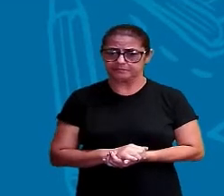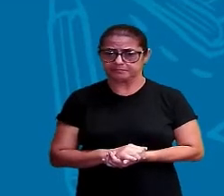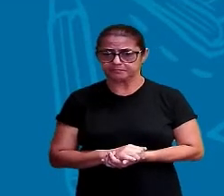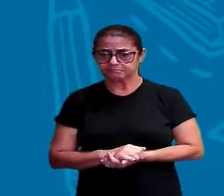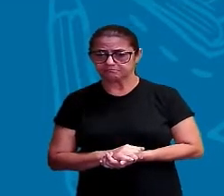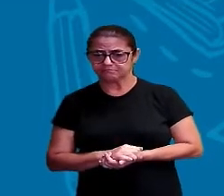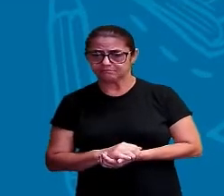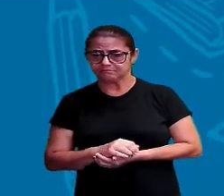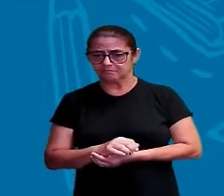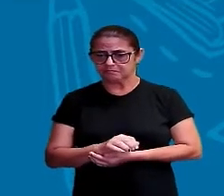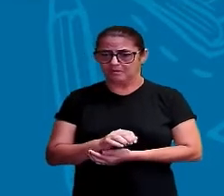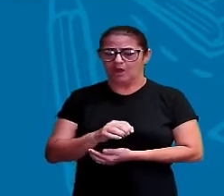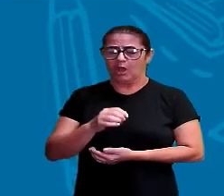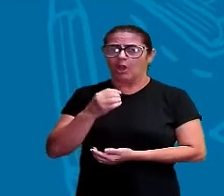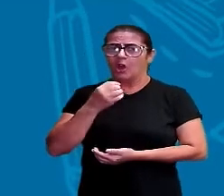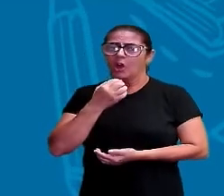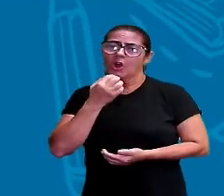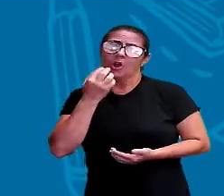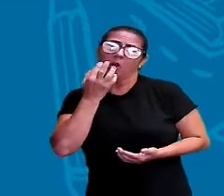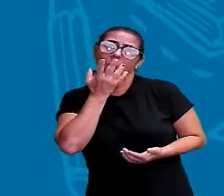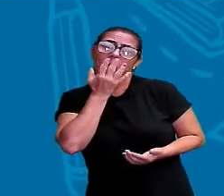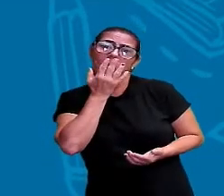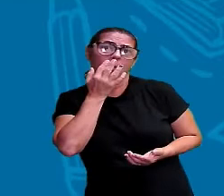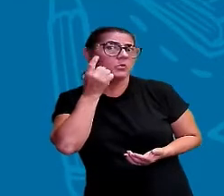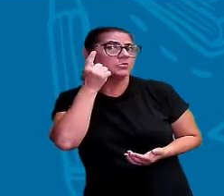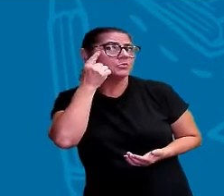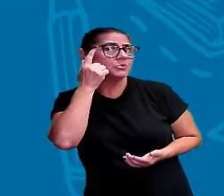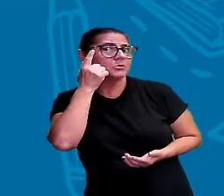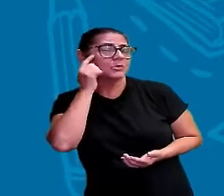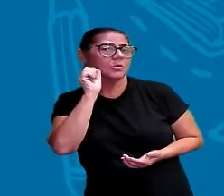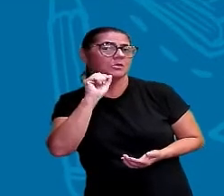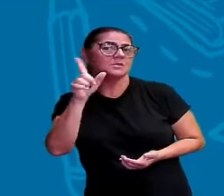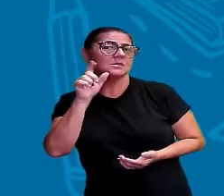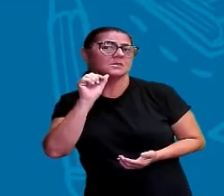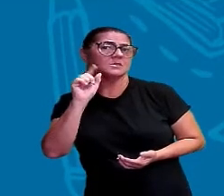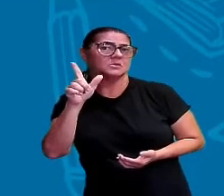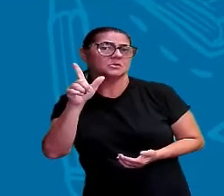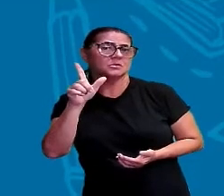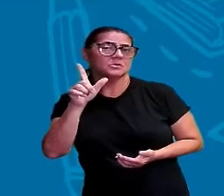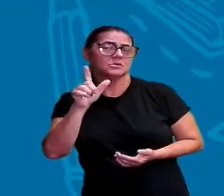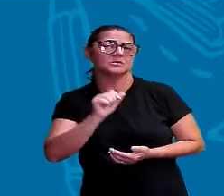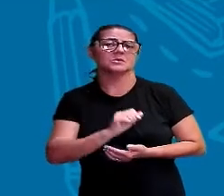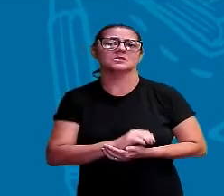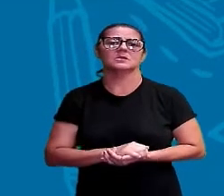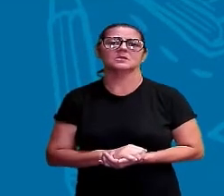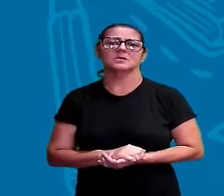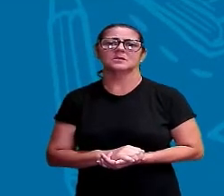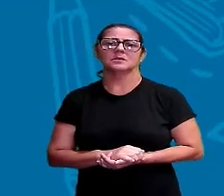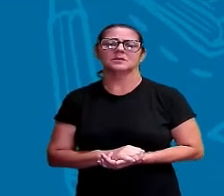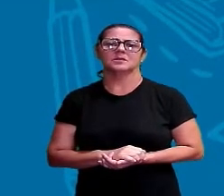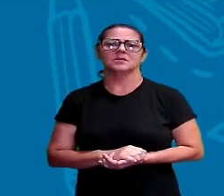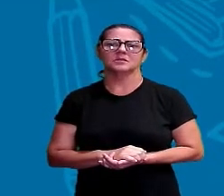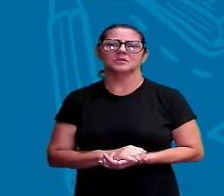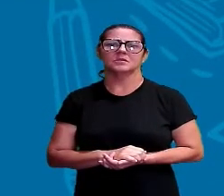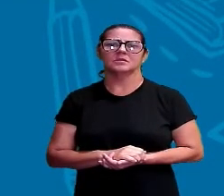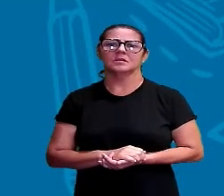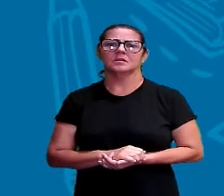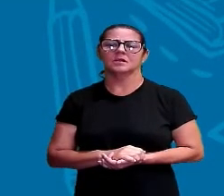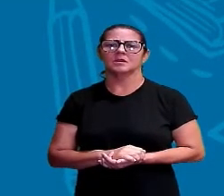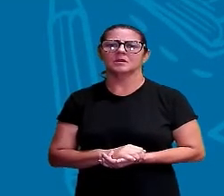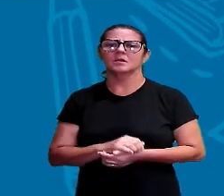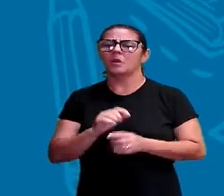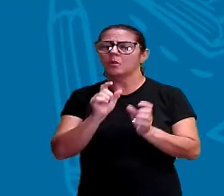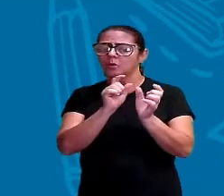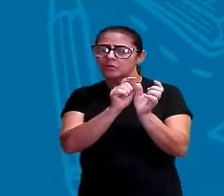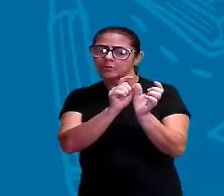blue eyes, olhos azuis. Mas quando a gente coloca blue-eyed, a gente acrescentou aí algo